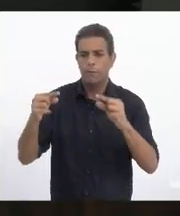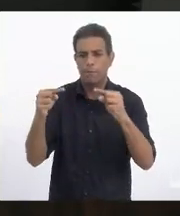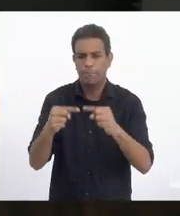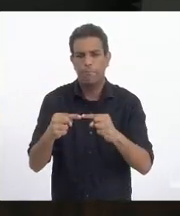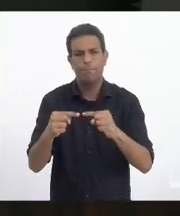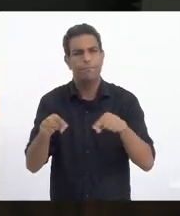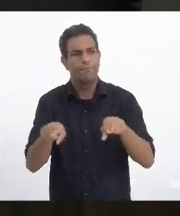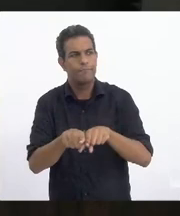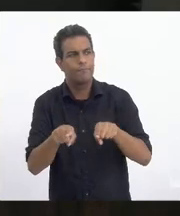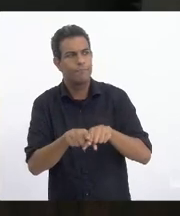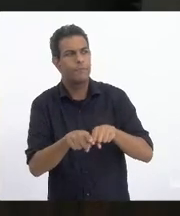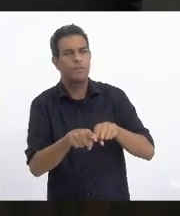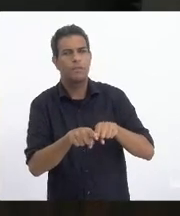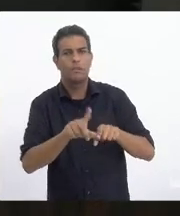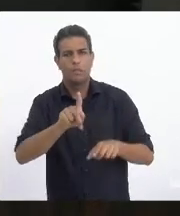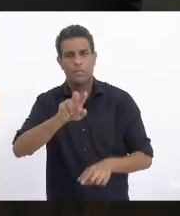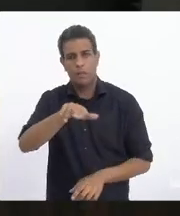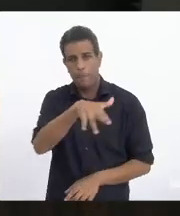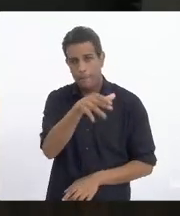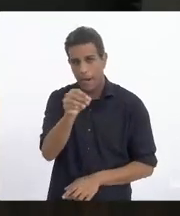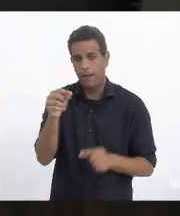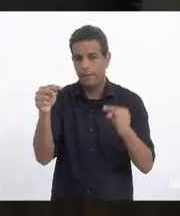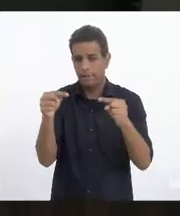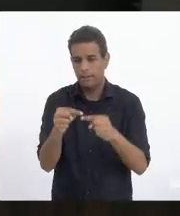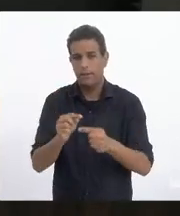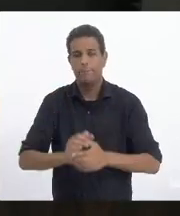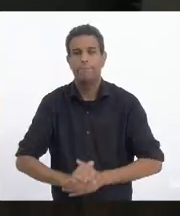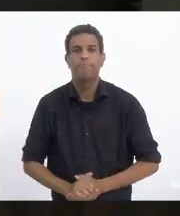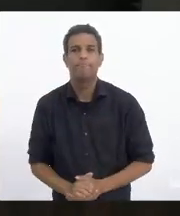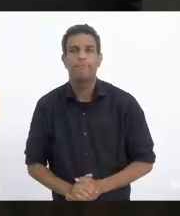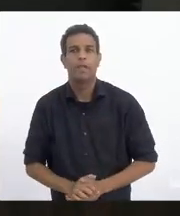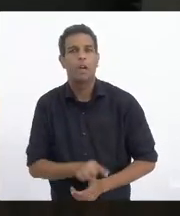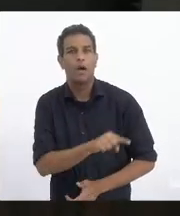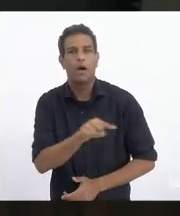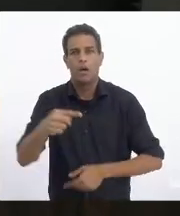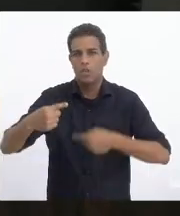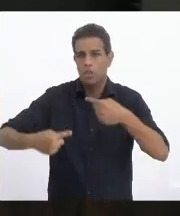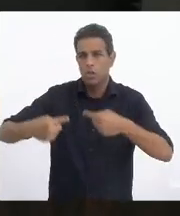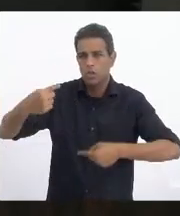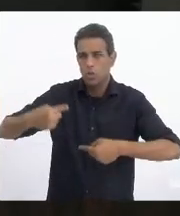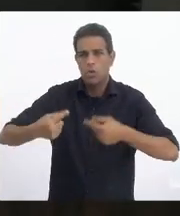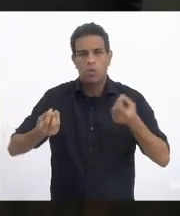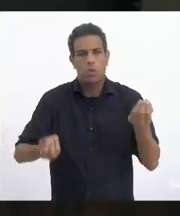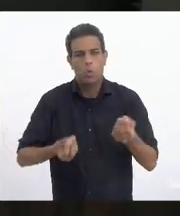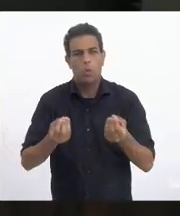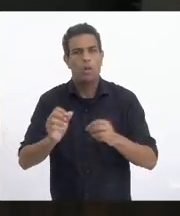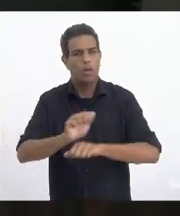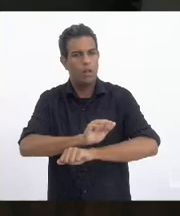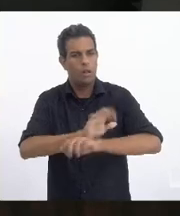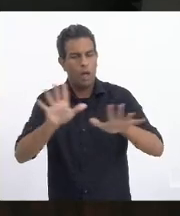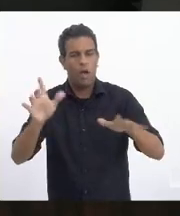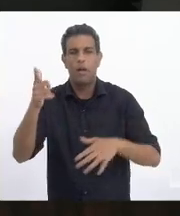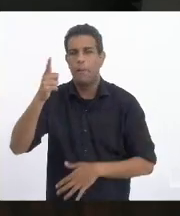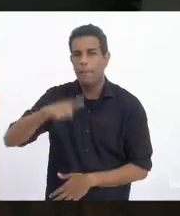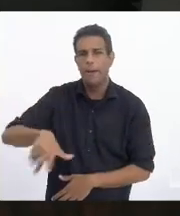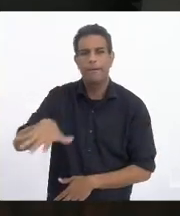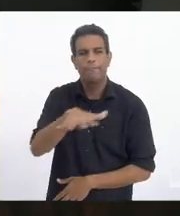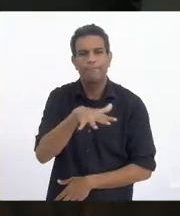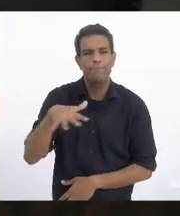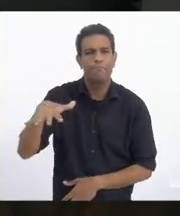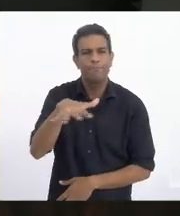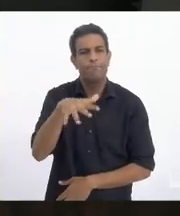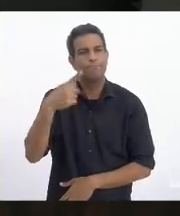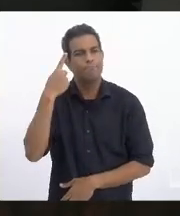das praças como das pensionistas, e esse discurso precisa estar claro, porque, senão, repito, a gente acaba voltando